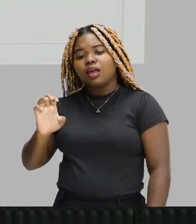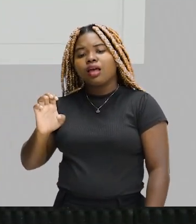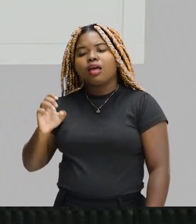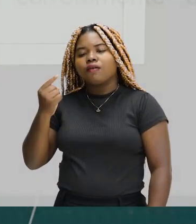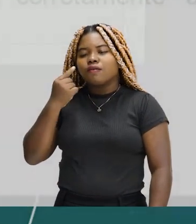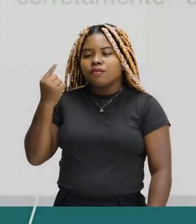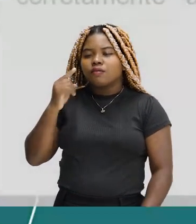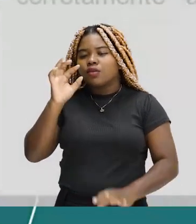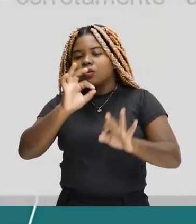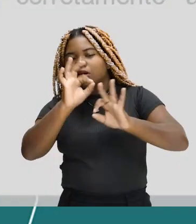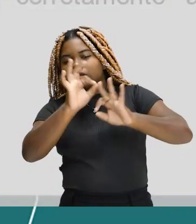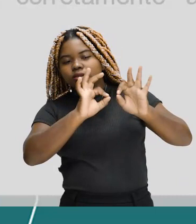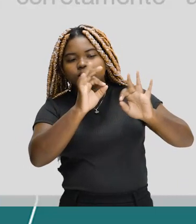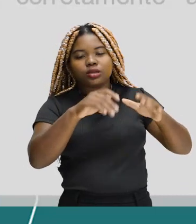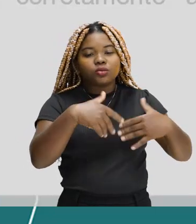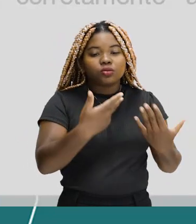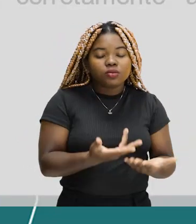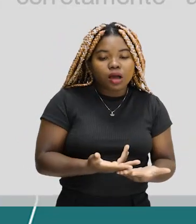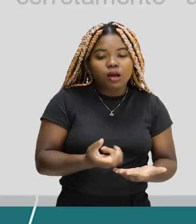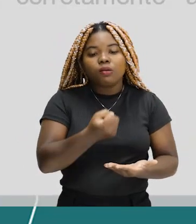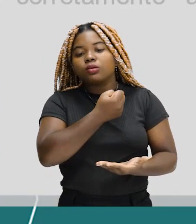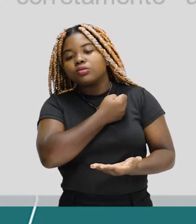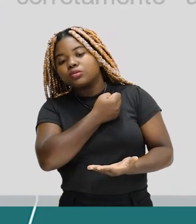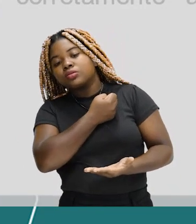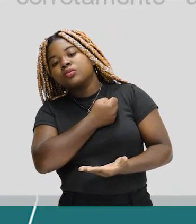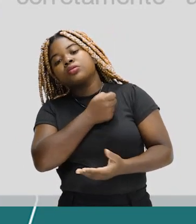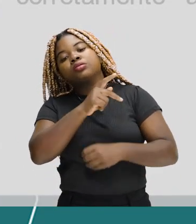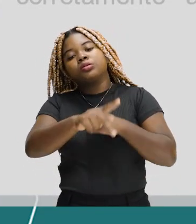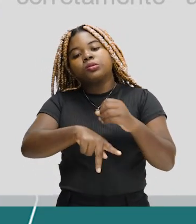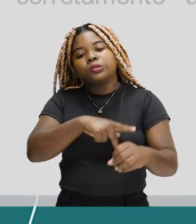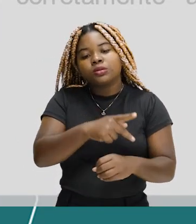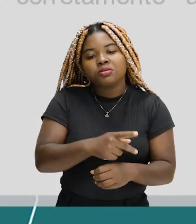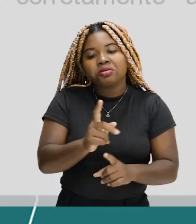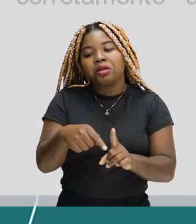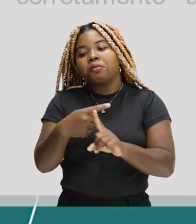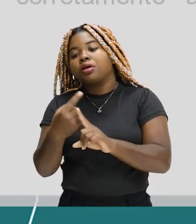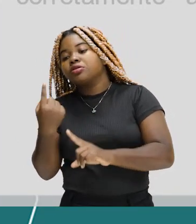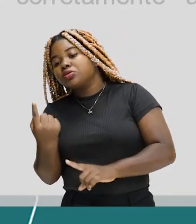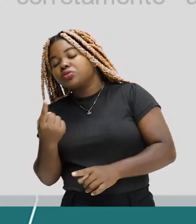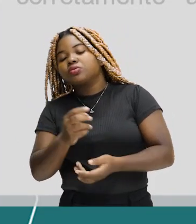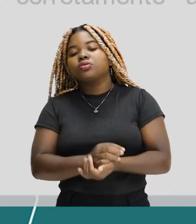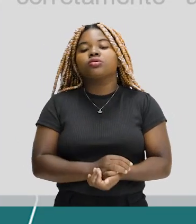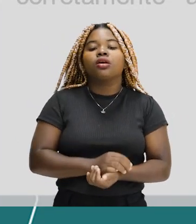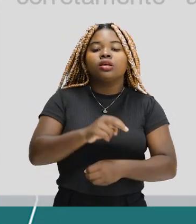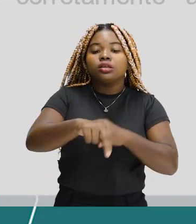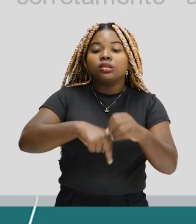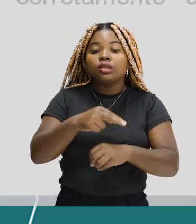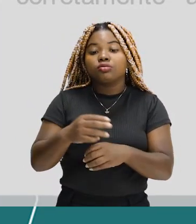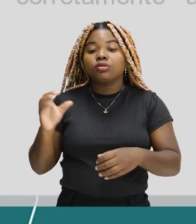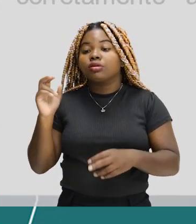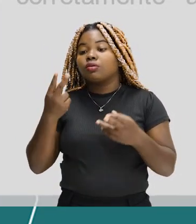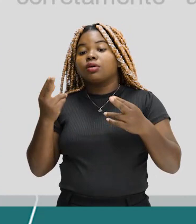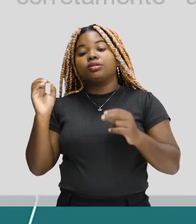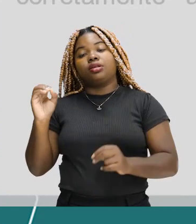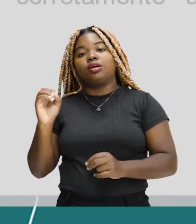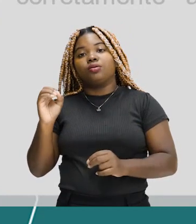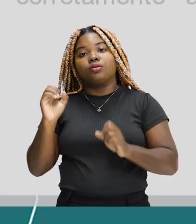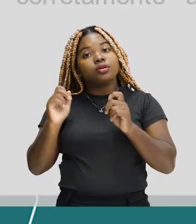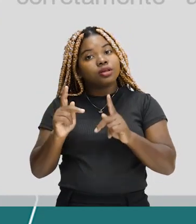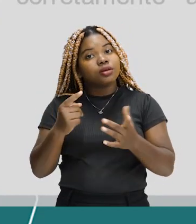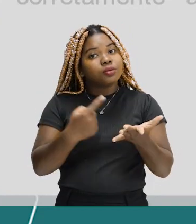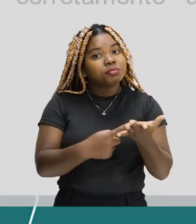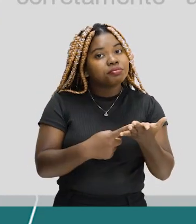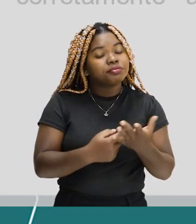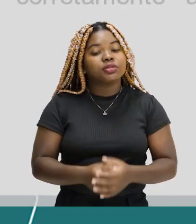fato para poder saber qual é o valor, né, do próton, que vai dar mais 1, e do nêutron, que vai dar 0. Tá certo? Então, é